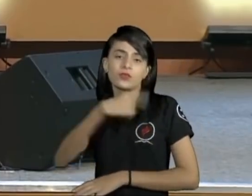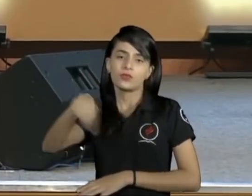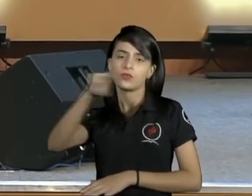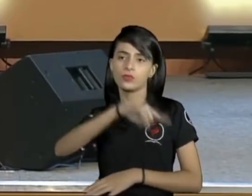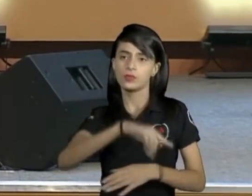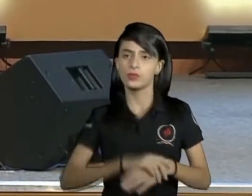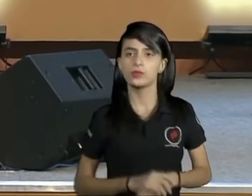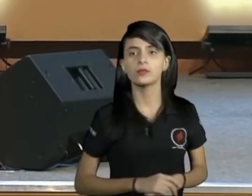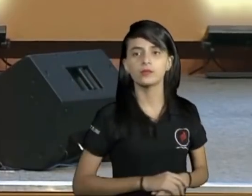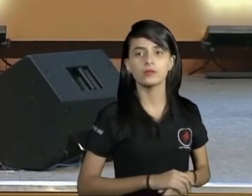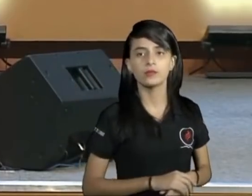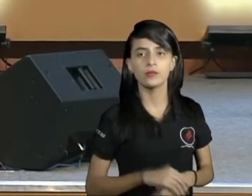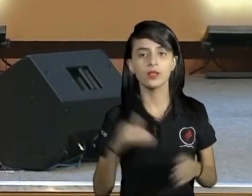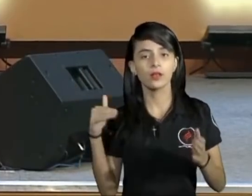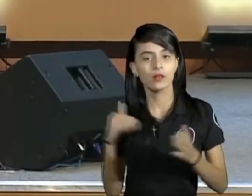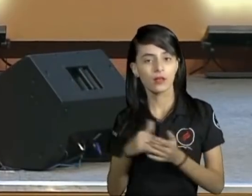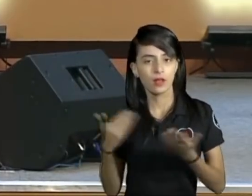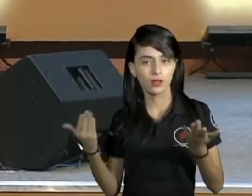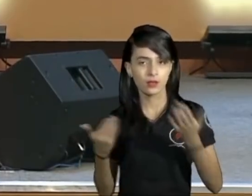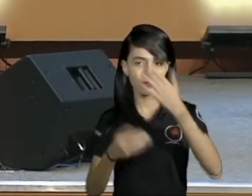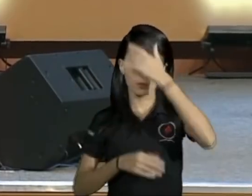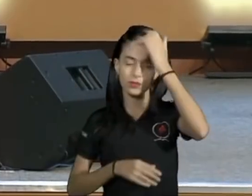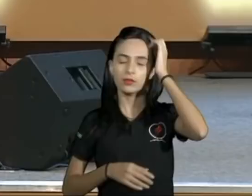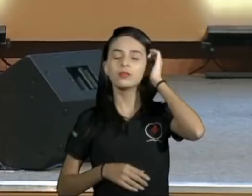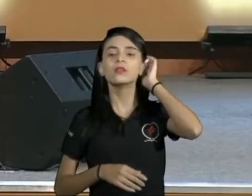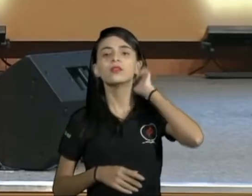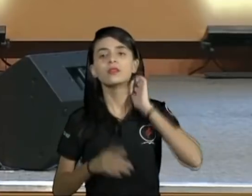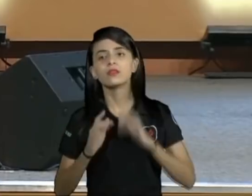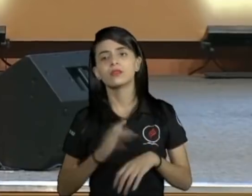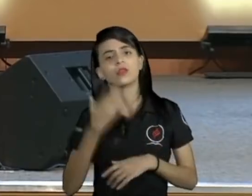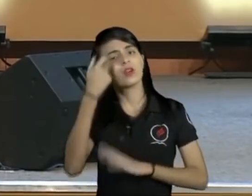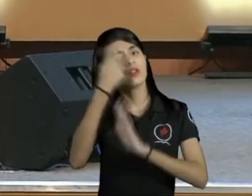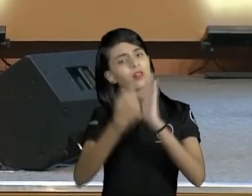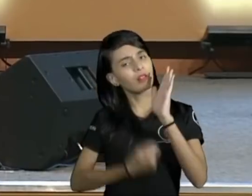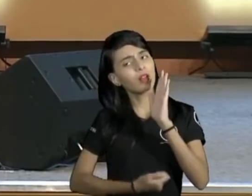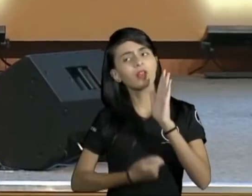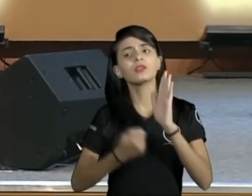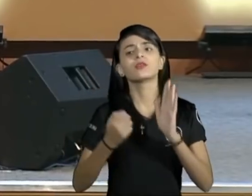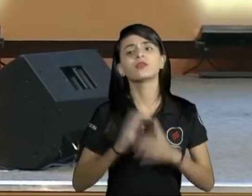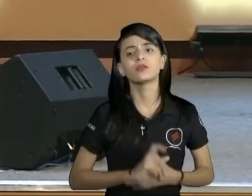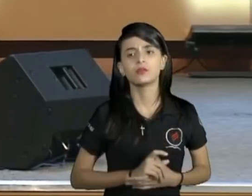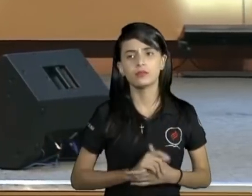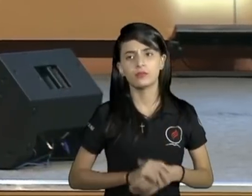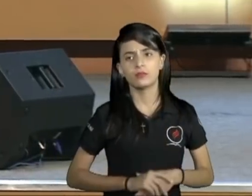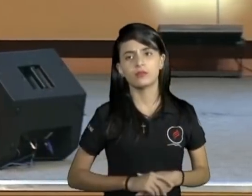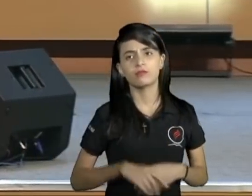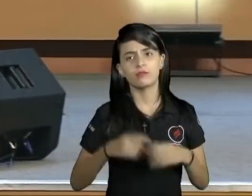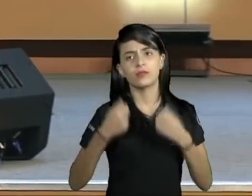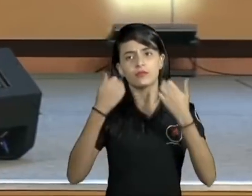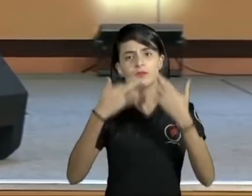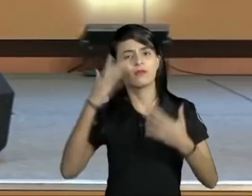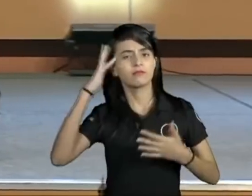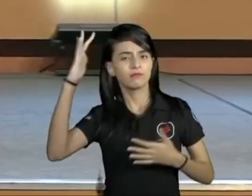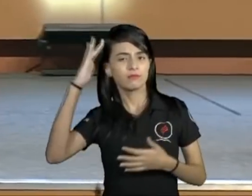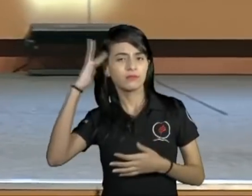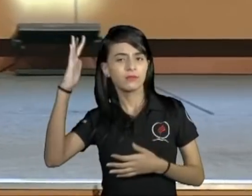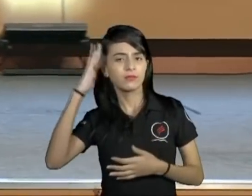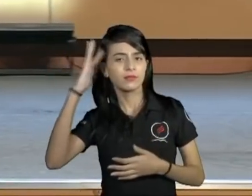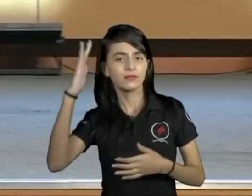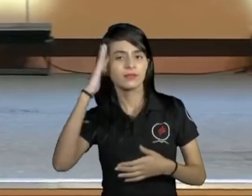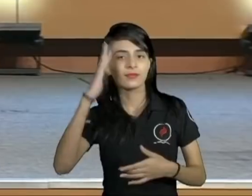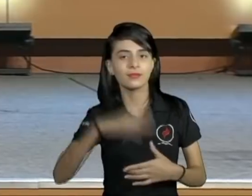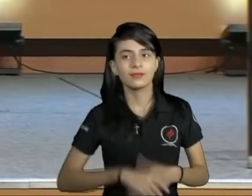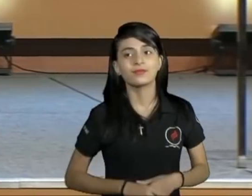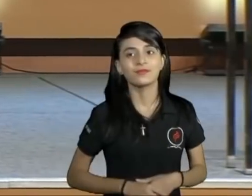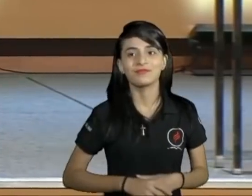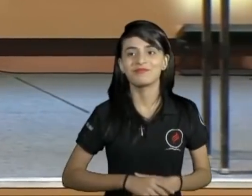aqui que eu quero deixar esse texto para consubstanciar a reflexão que eu vou